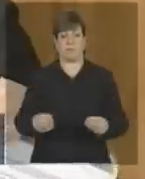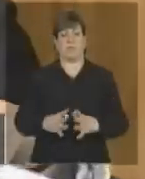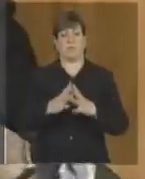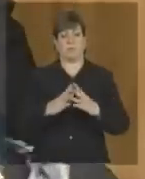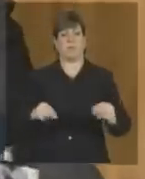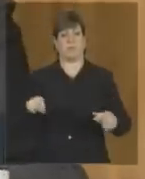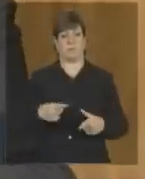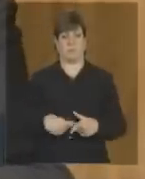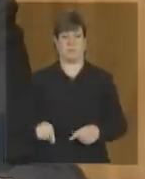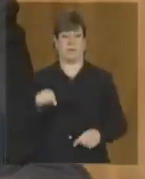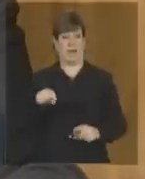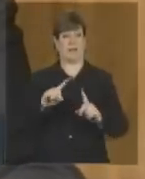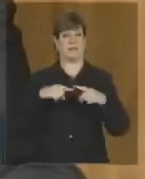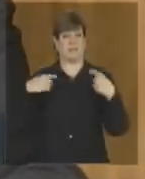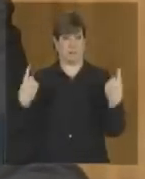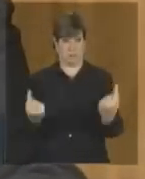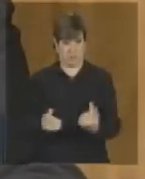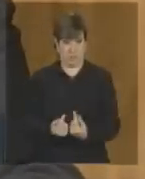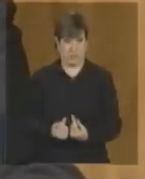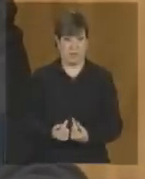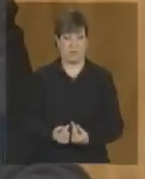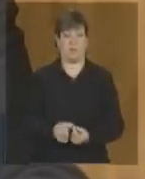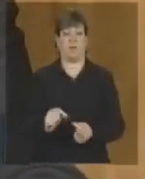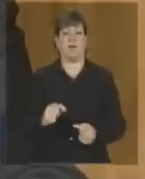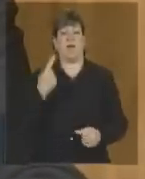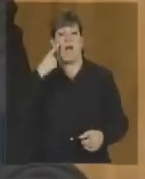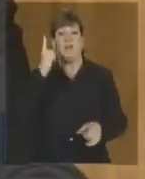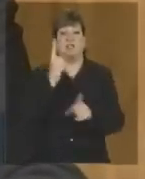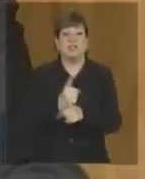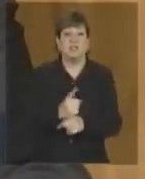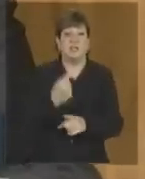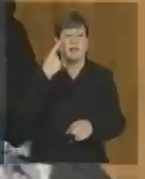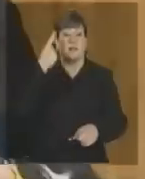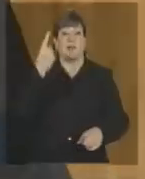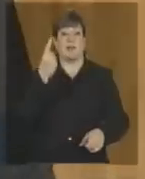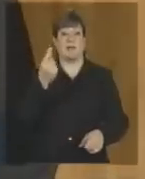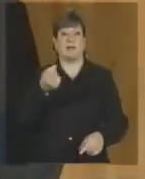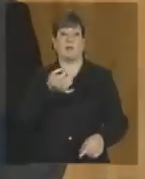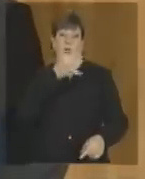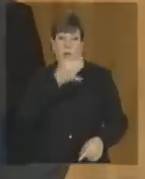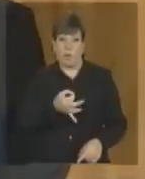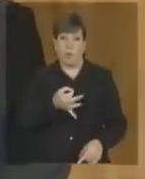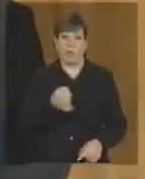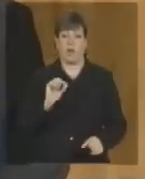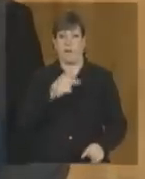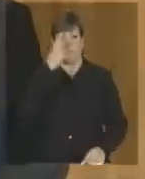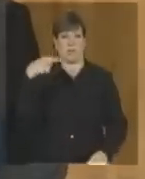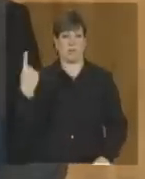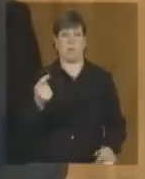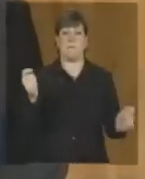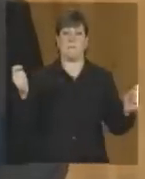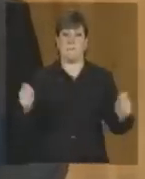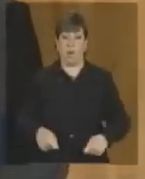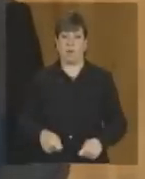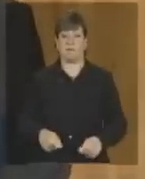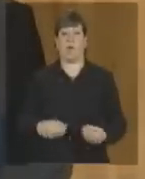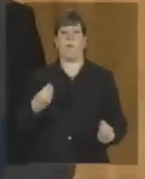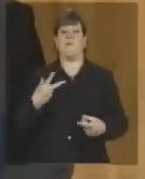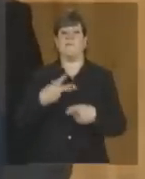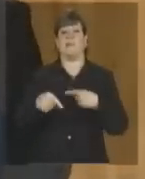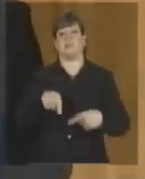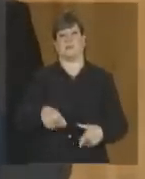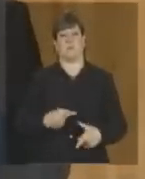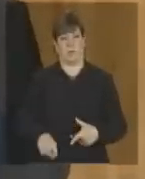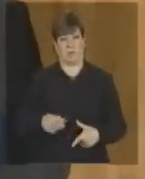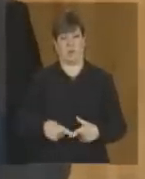Essa reunião visa lidar com, achar soluções para que as pessoas possam lidar com isso, não apenas, e para que